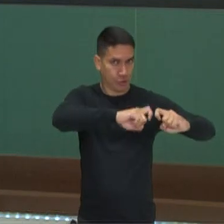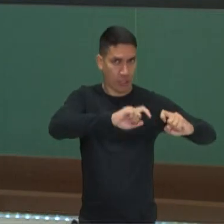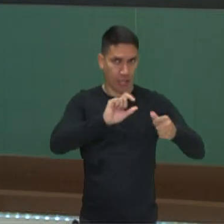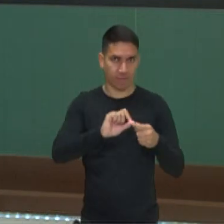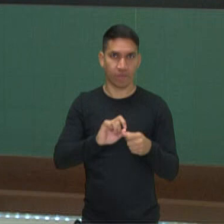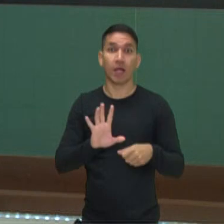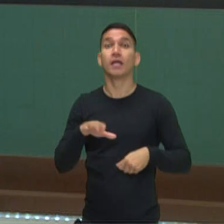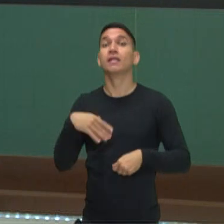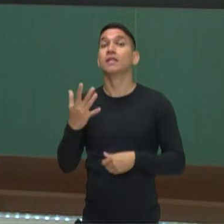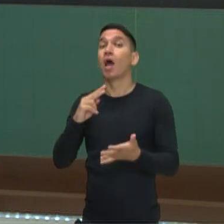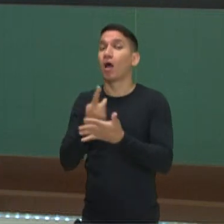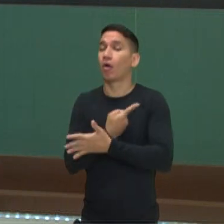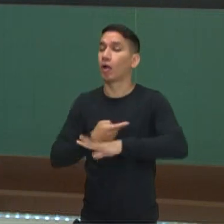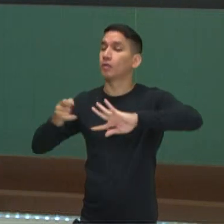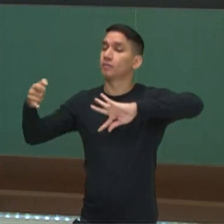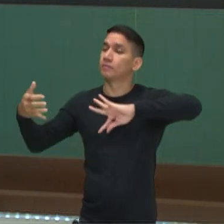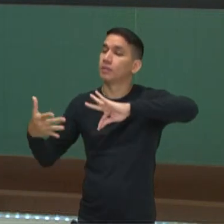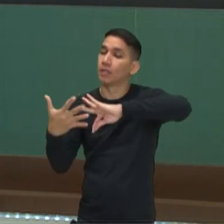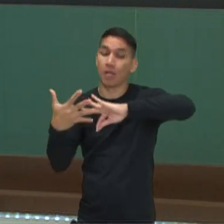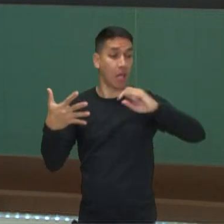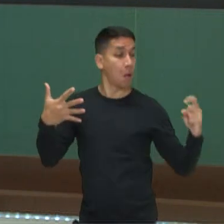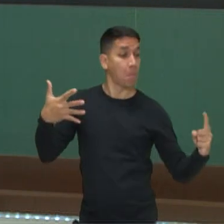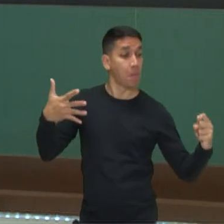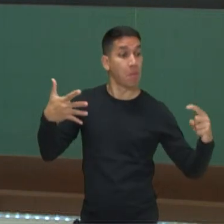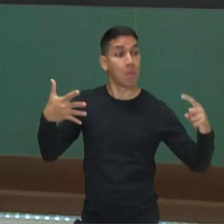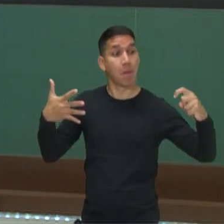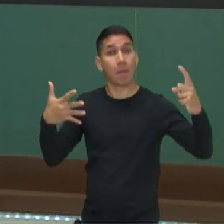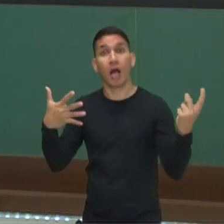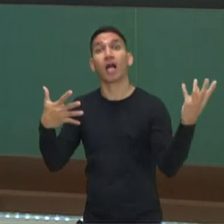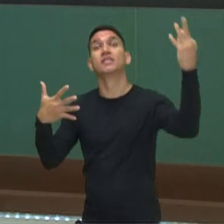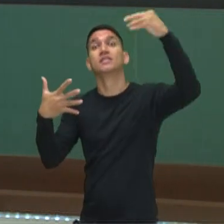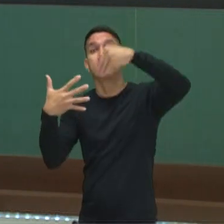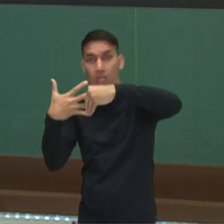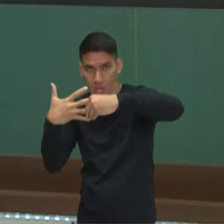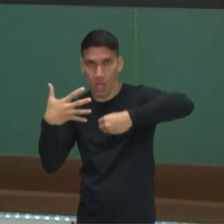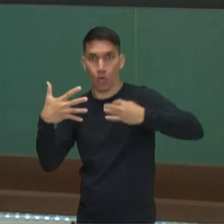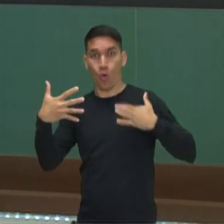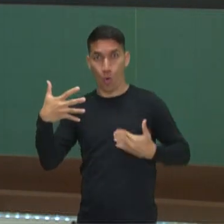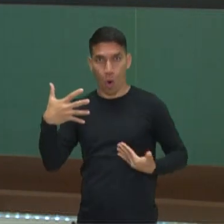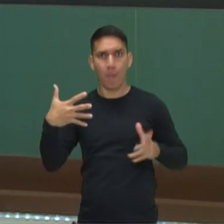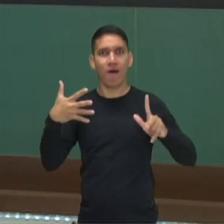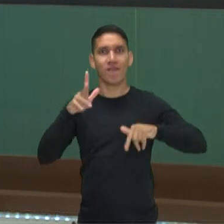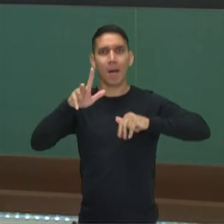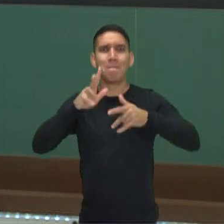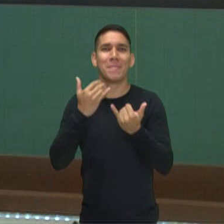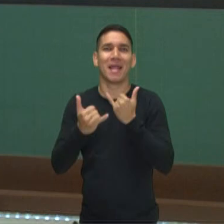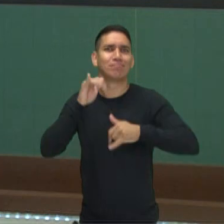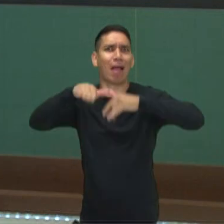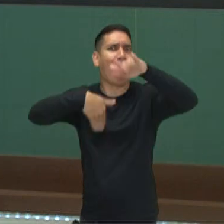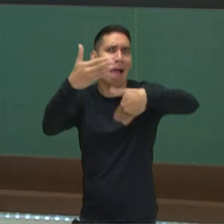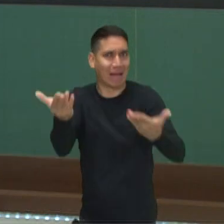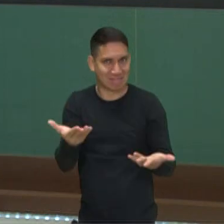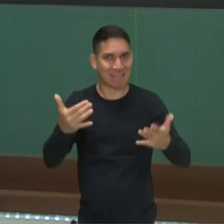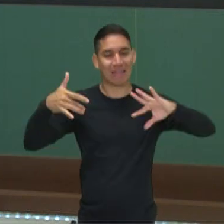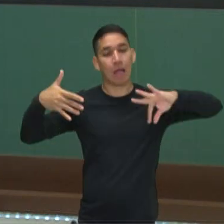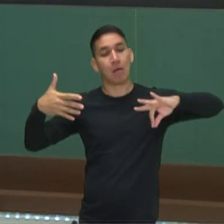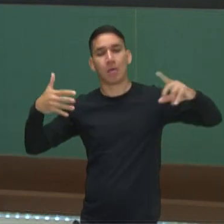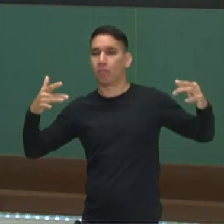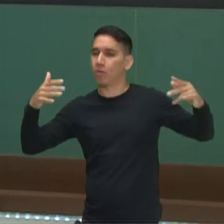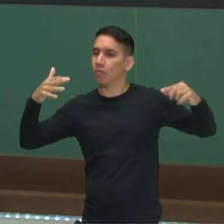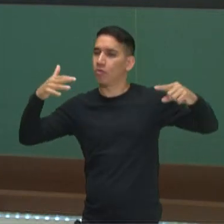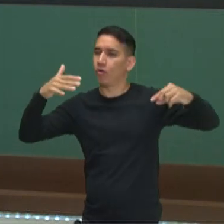O espermatozoide que foi lançado, né, dentro do seu corpo, vão nadando. Esses que chegaram